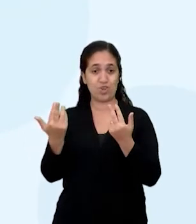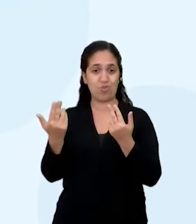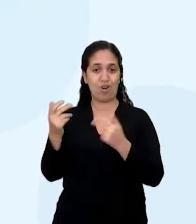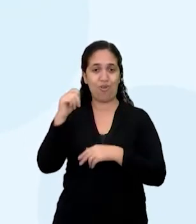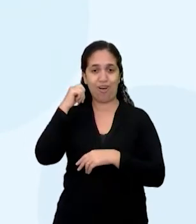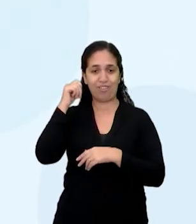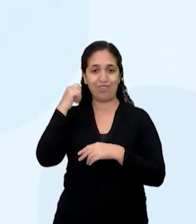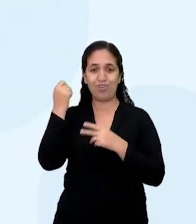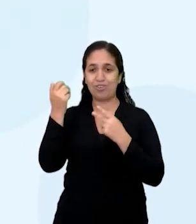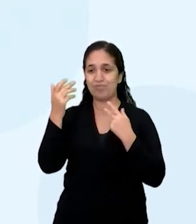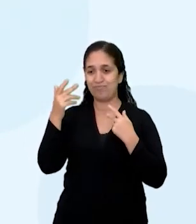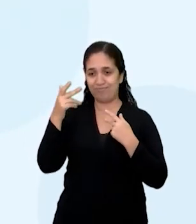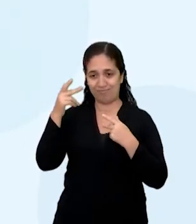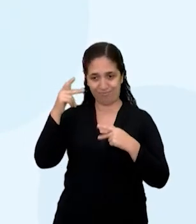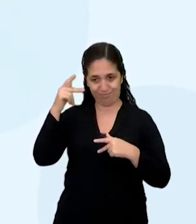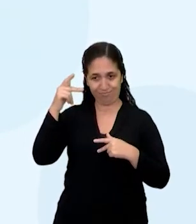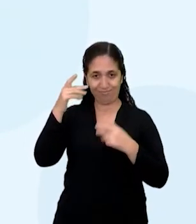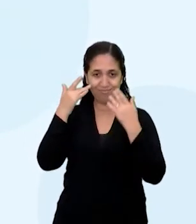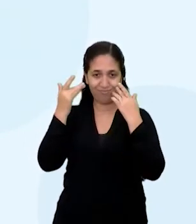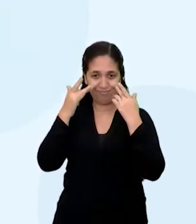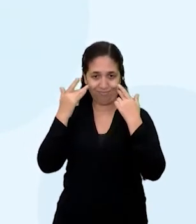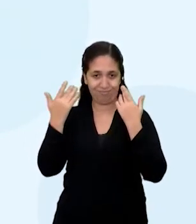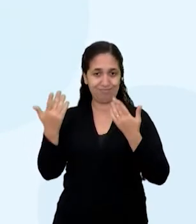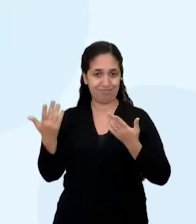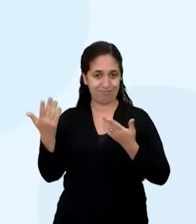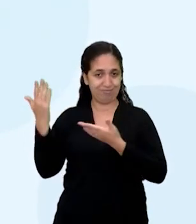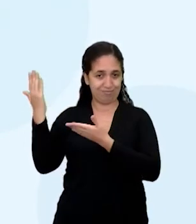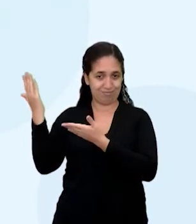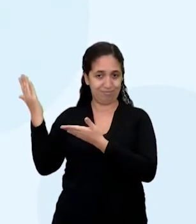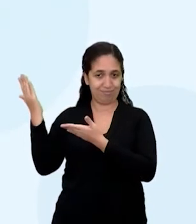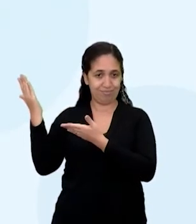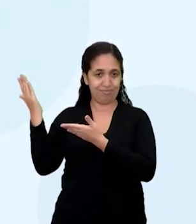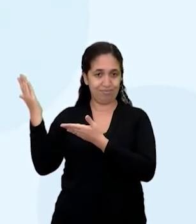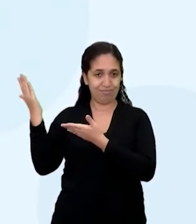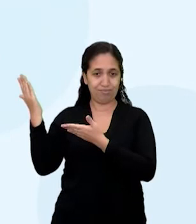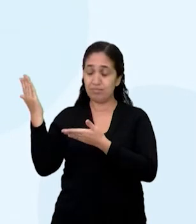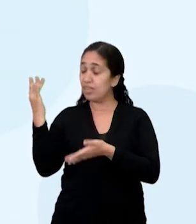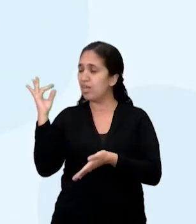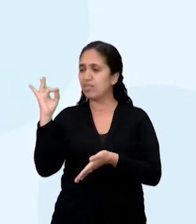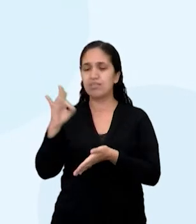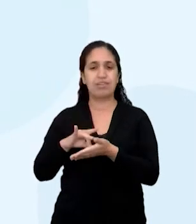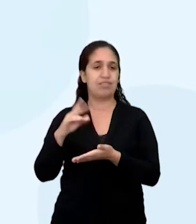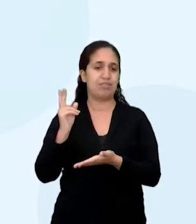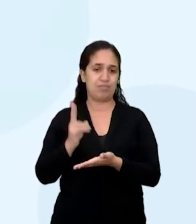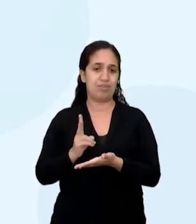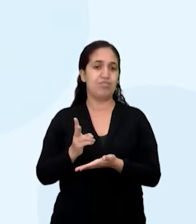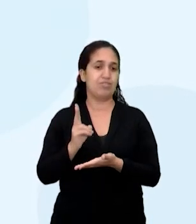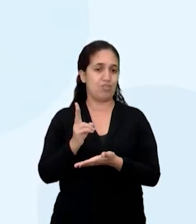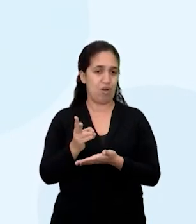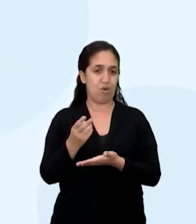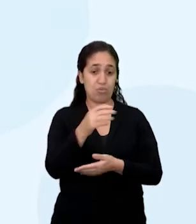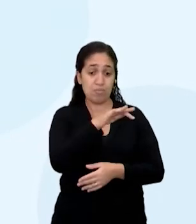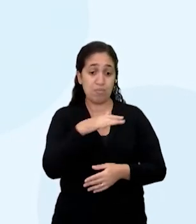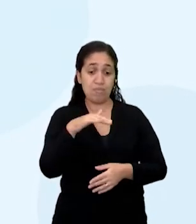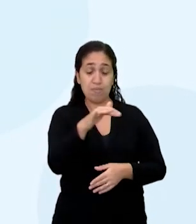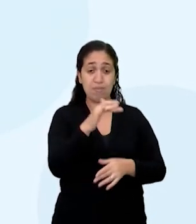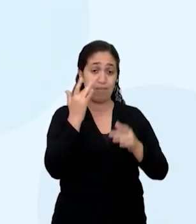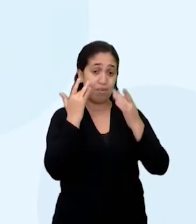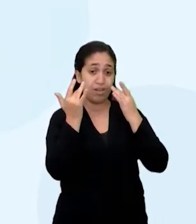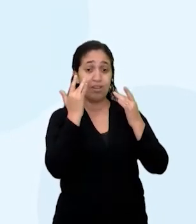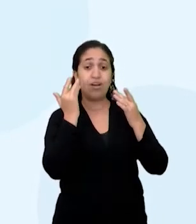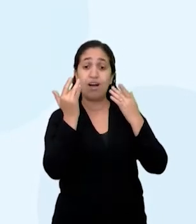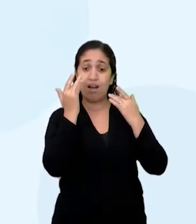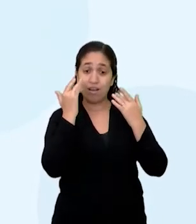um ator representaria um papel. Exatamente como uma peça de